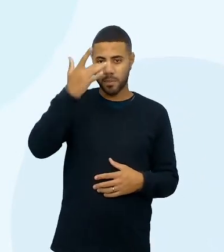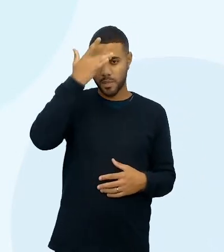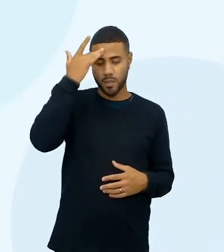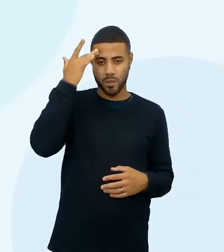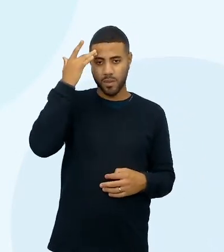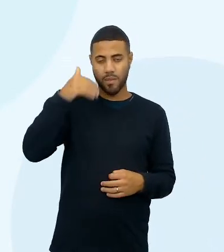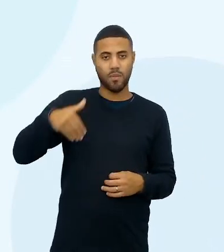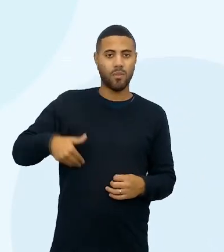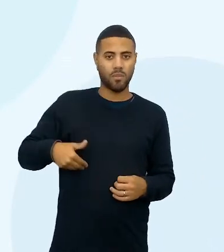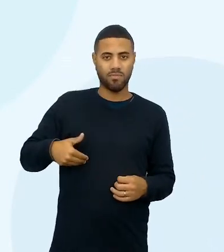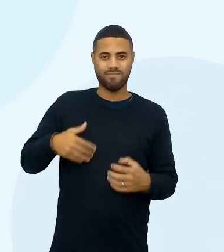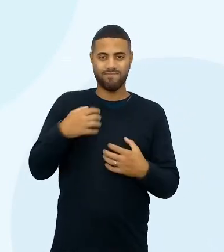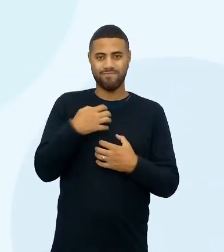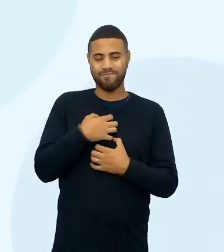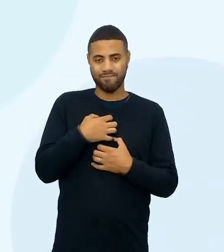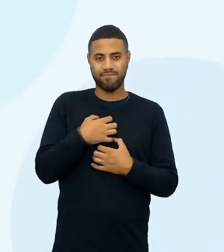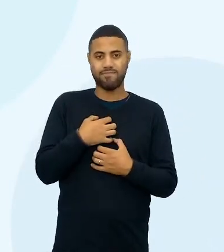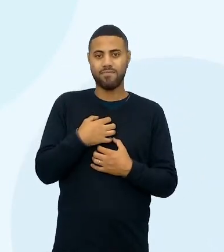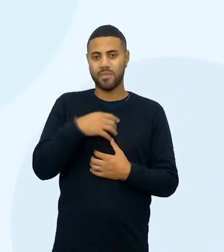diversos países, né?